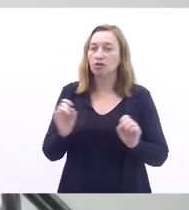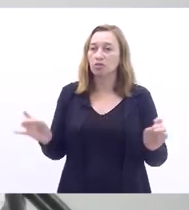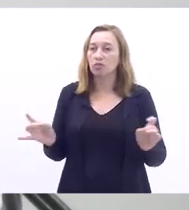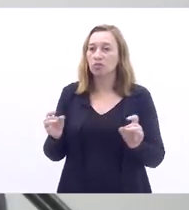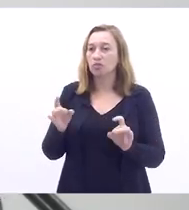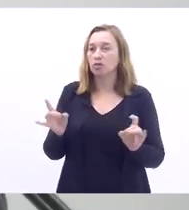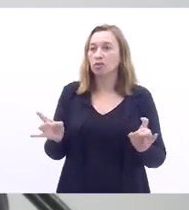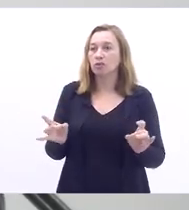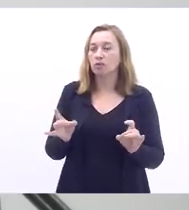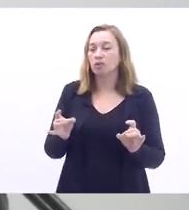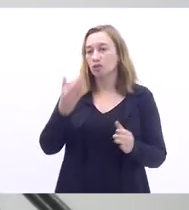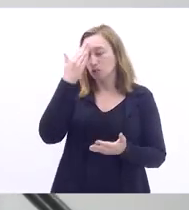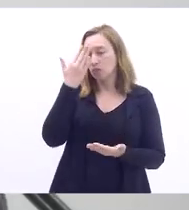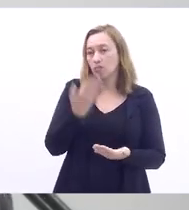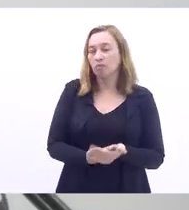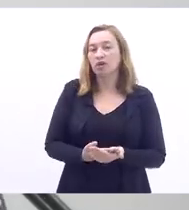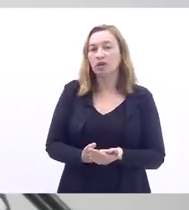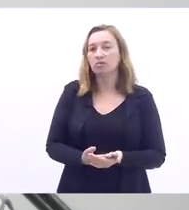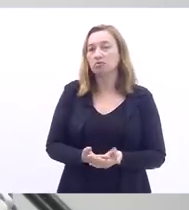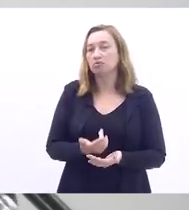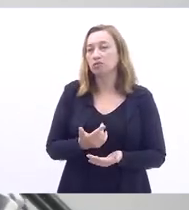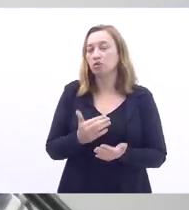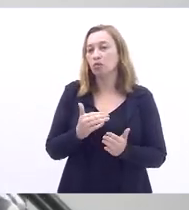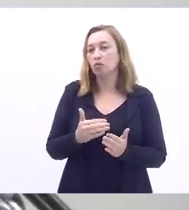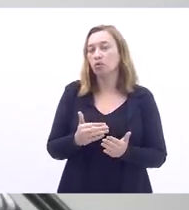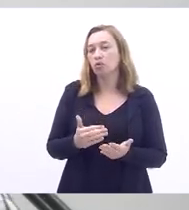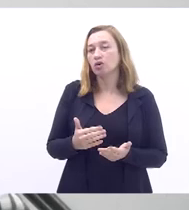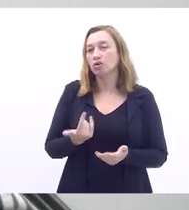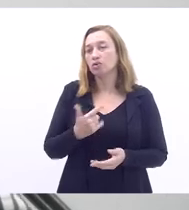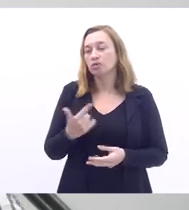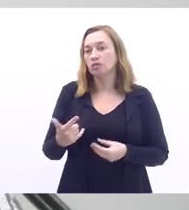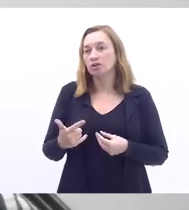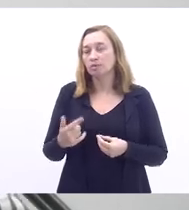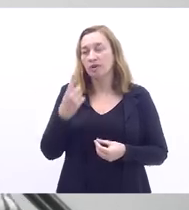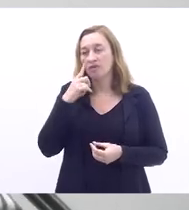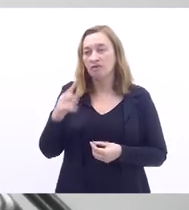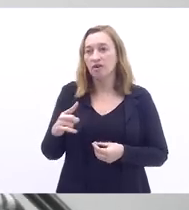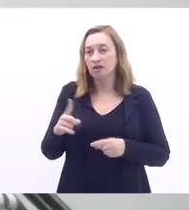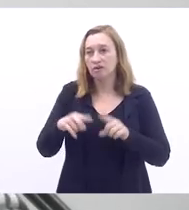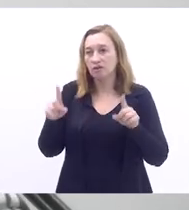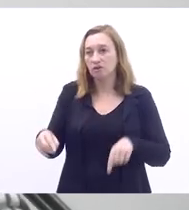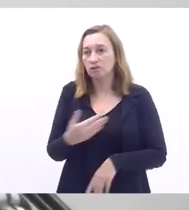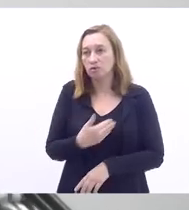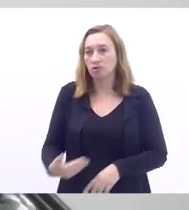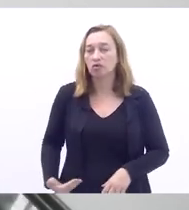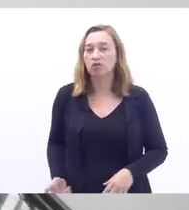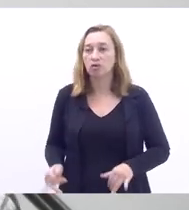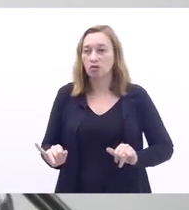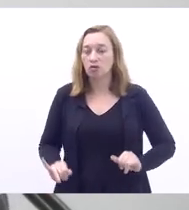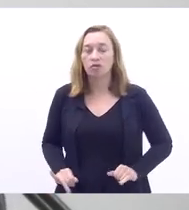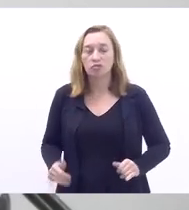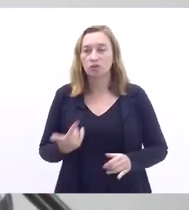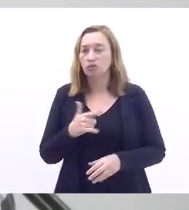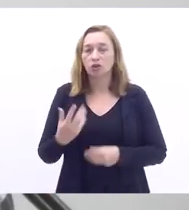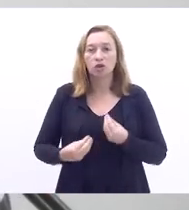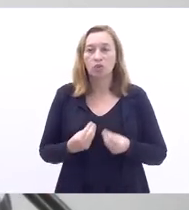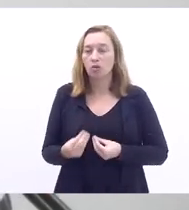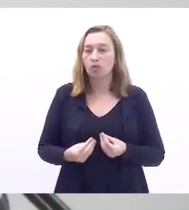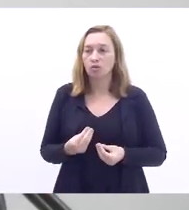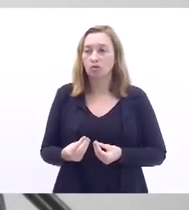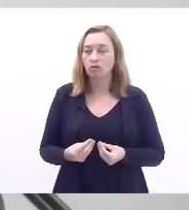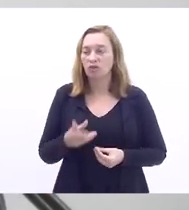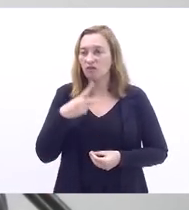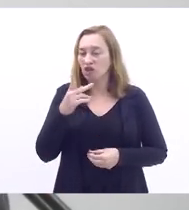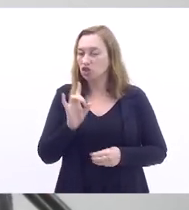não dá para ver Servidor da UENF sofrendo e não fala aqui